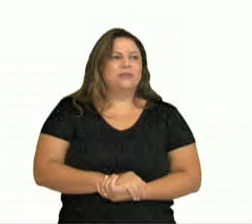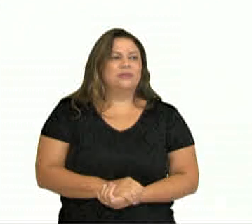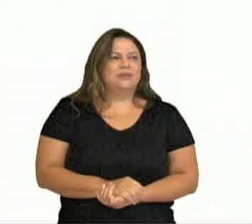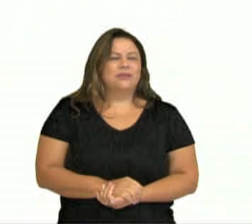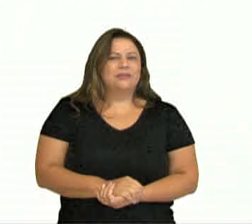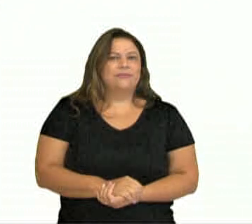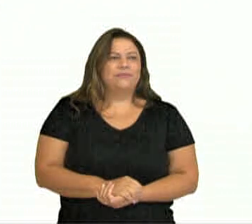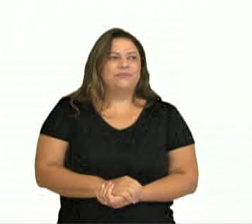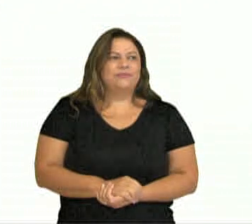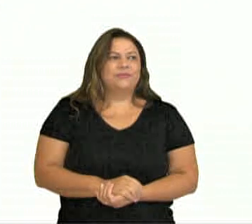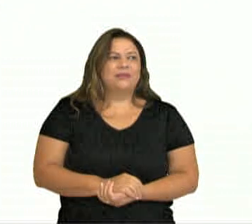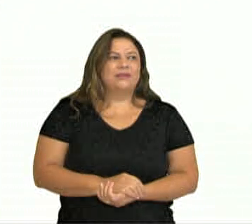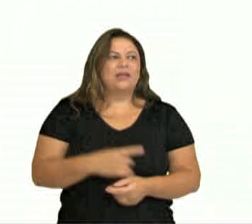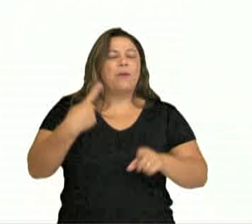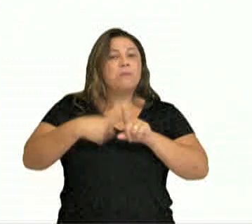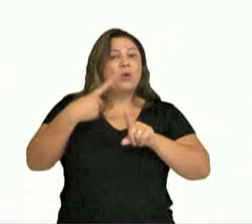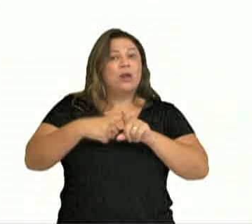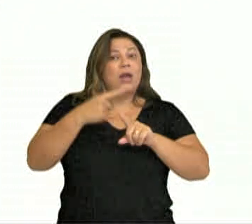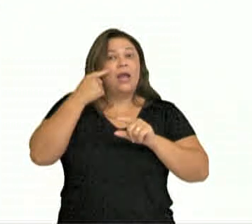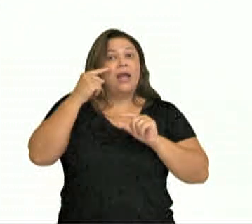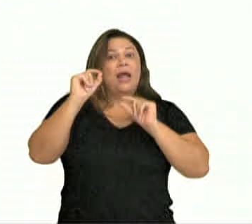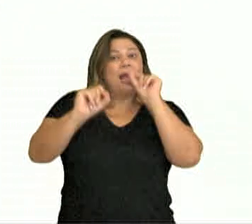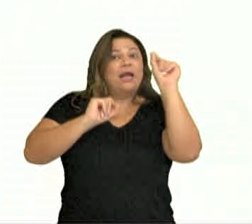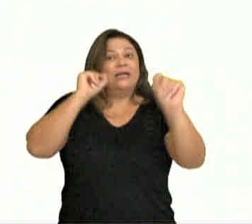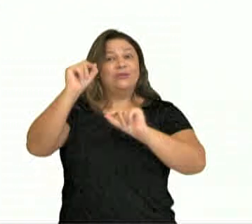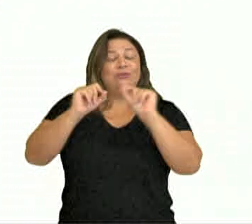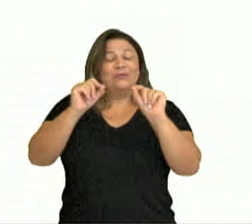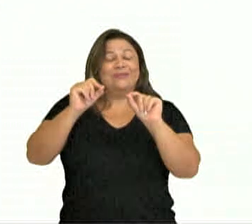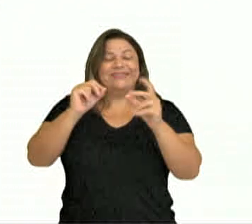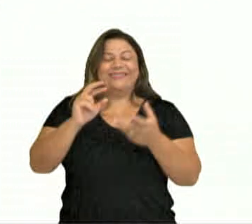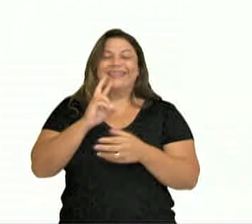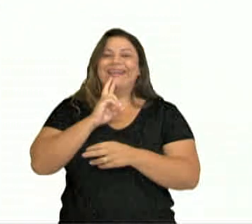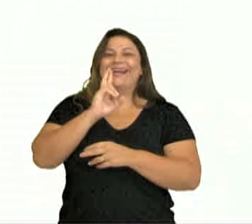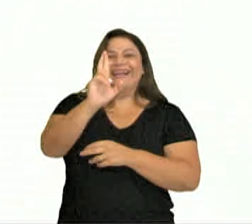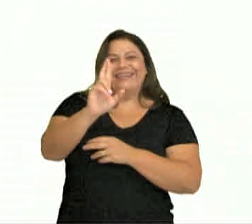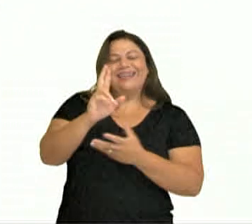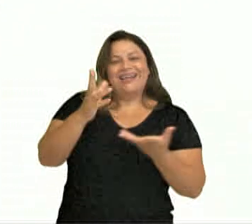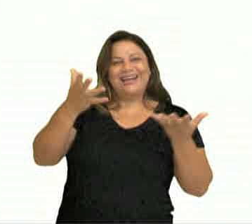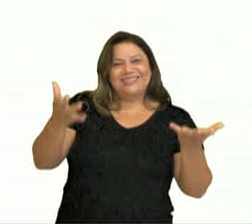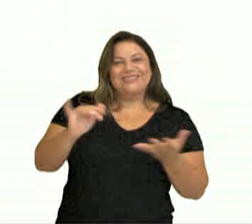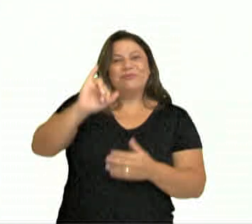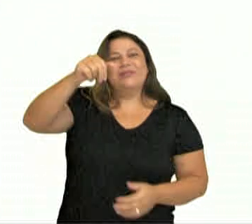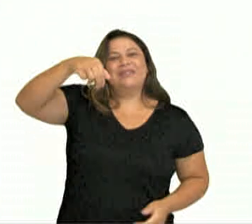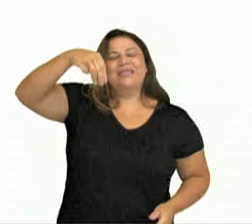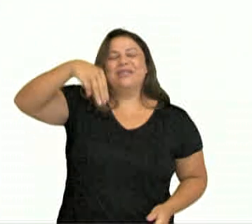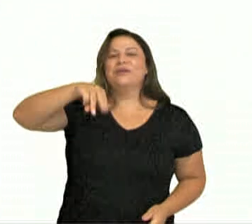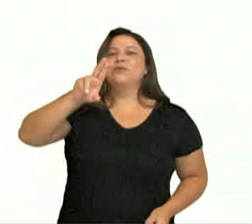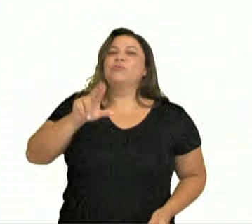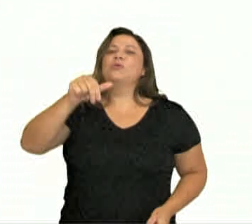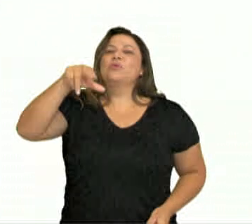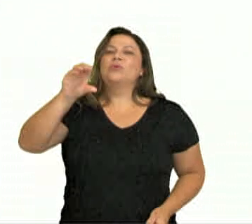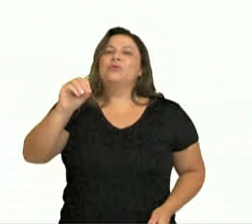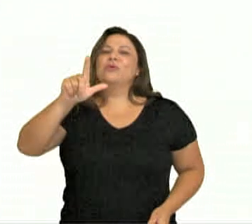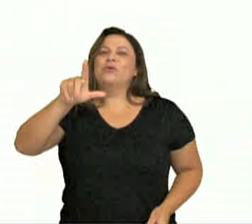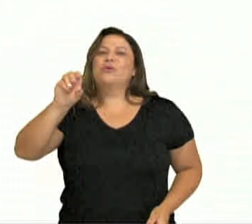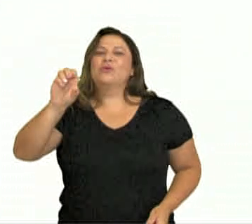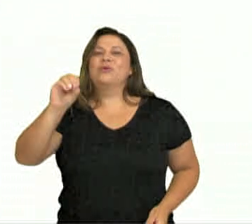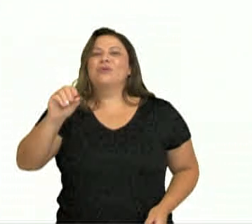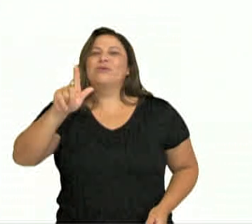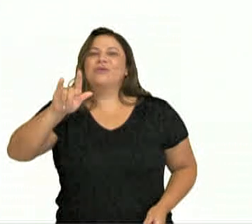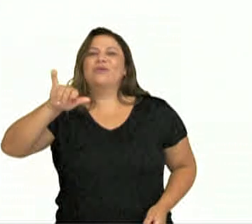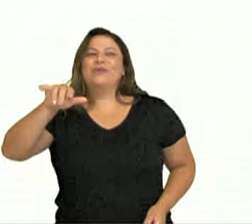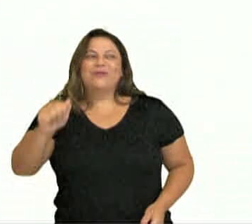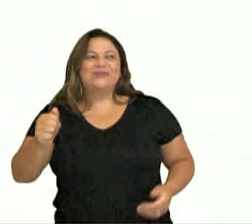resposta imunológica. Então, isso é bem importante saber. Induz a resposta imunológica, tá? Então, vacina,